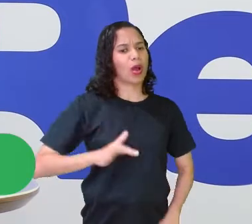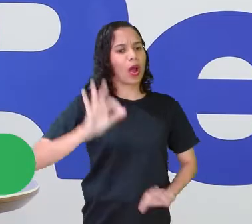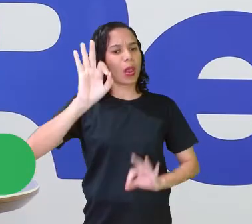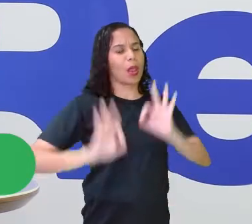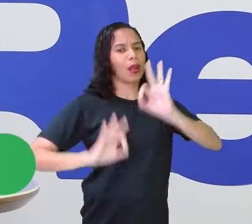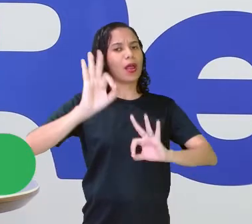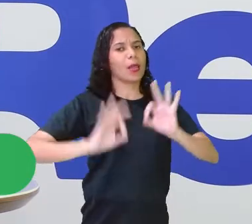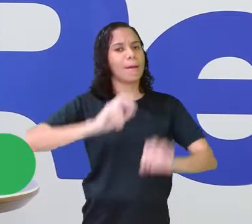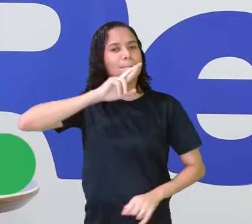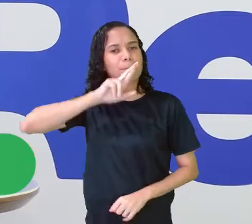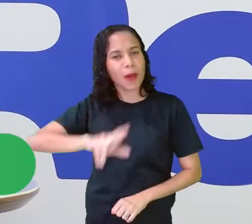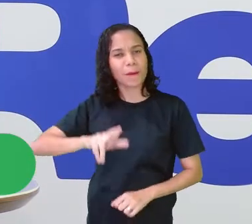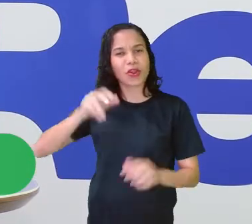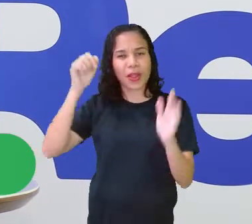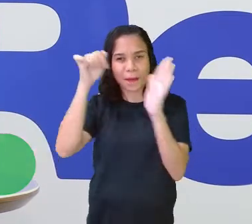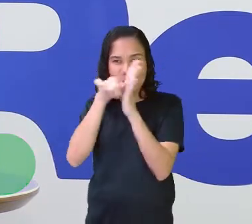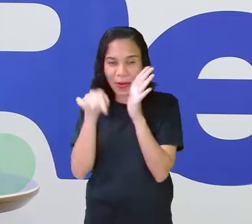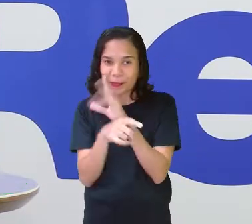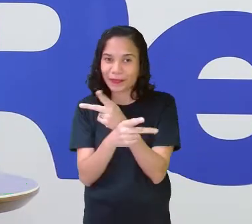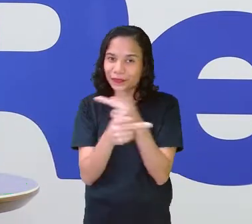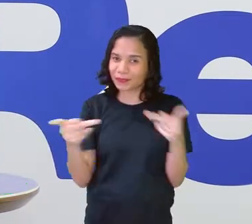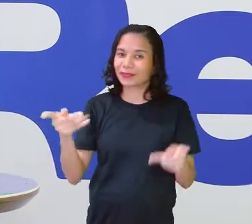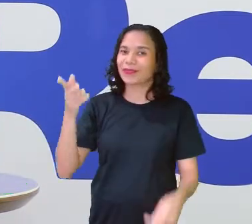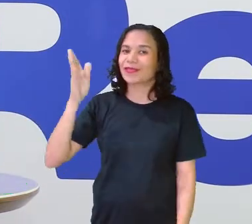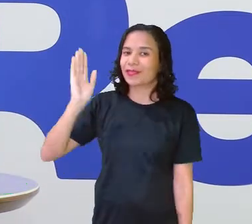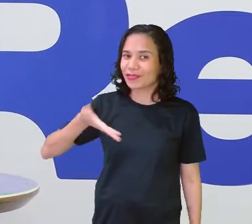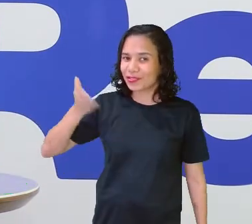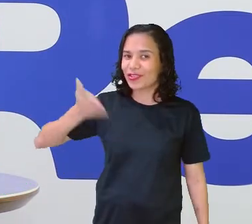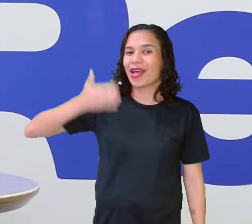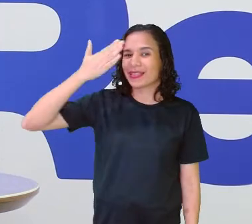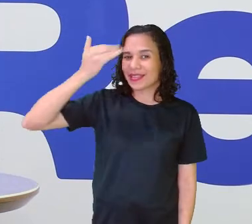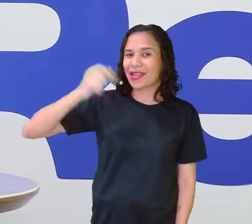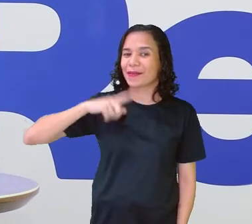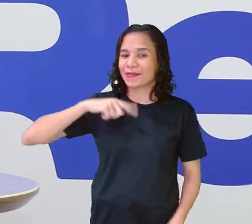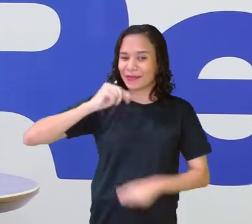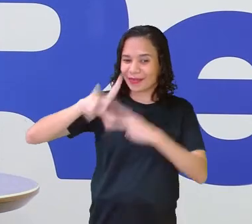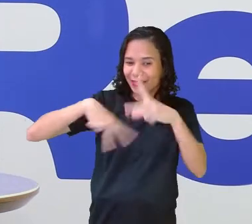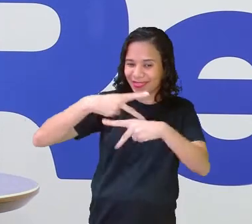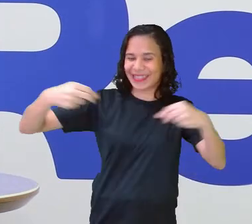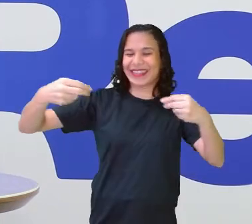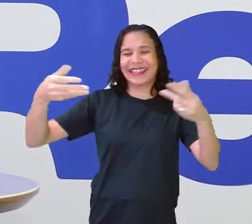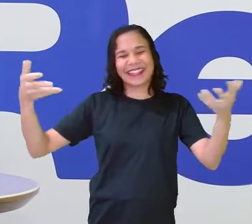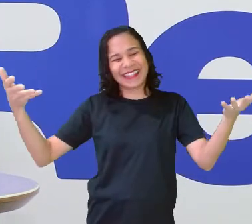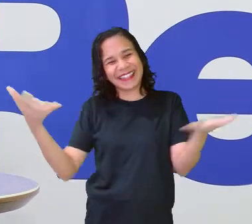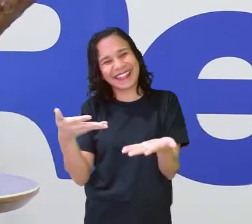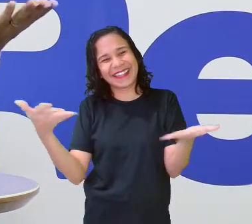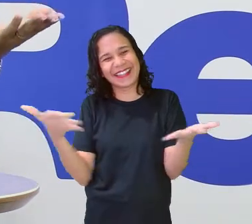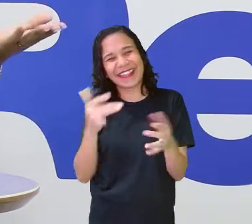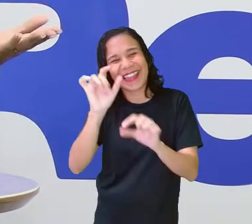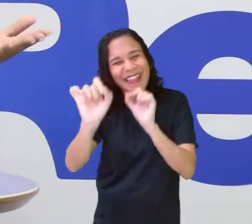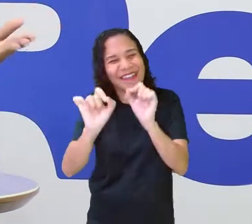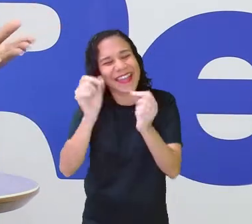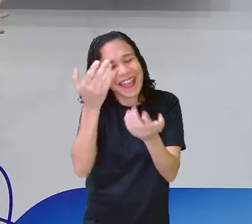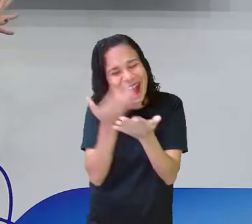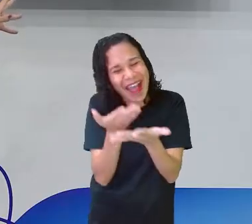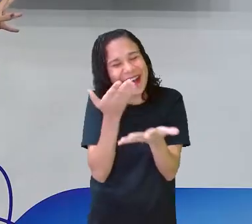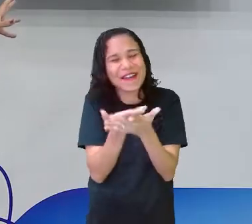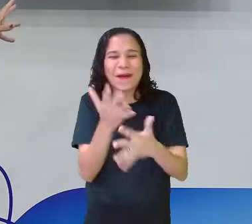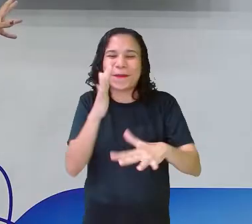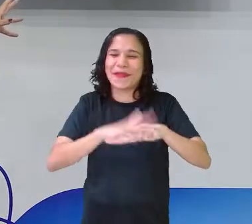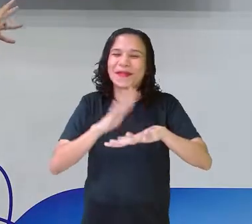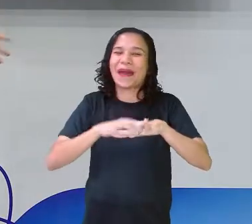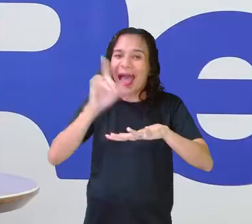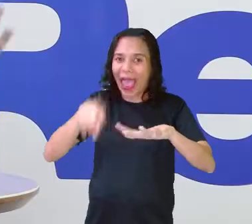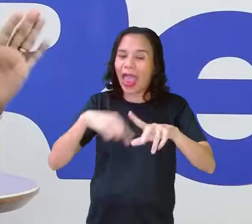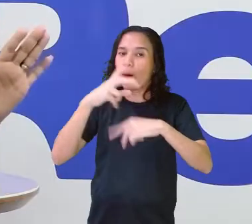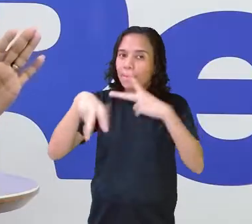postos para responder aí as tuas perguntas. Então, ele já vai ganhar o presente, né? Que é a aula de matemática. Eu já